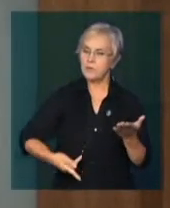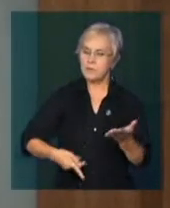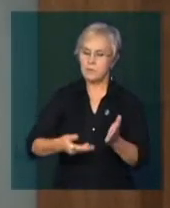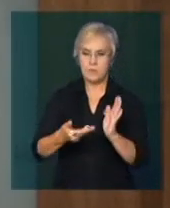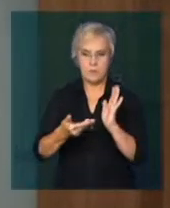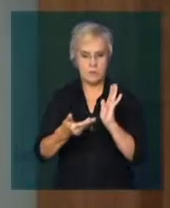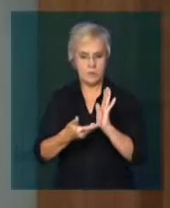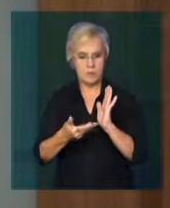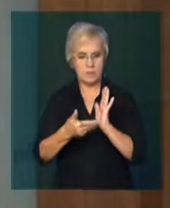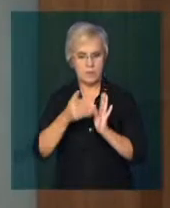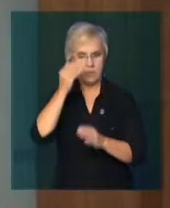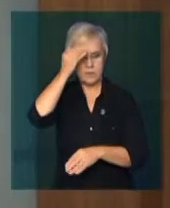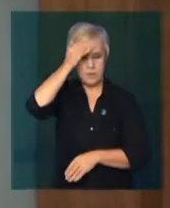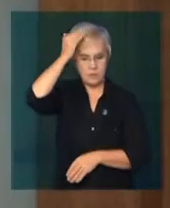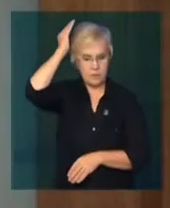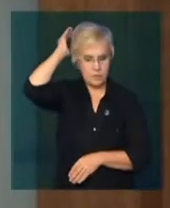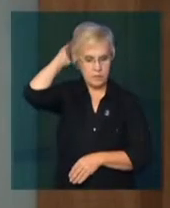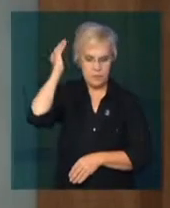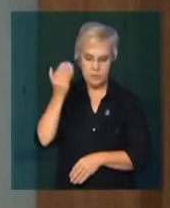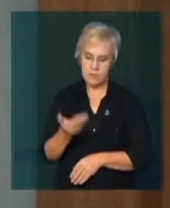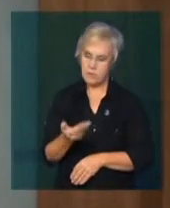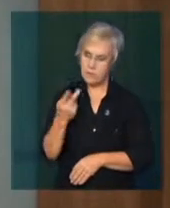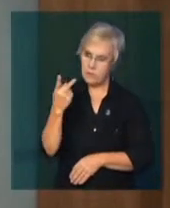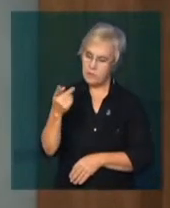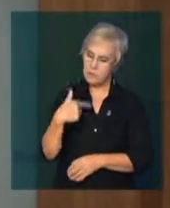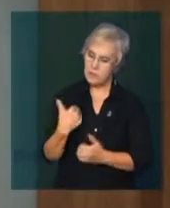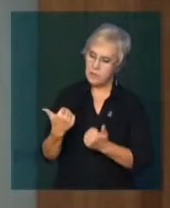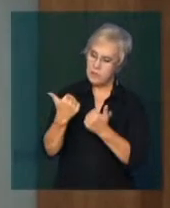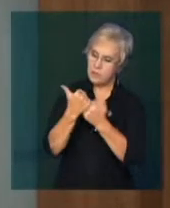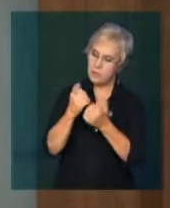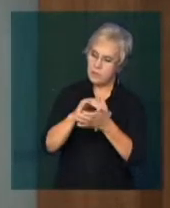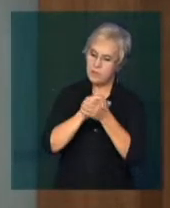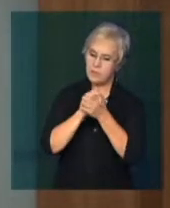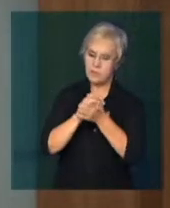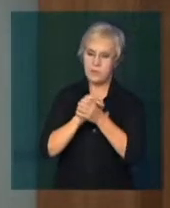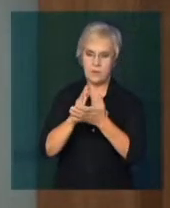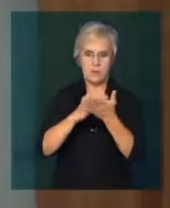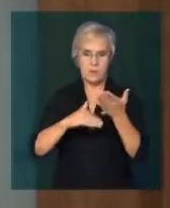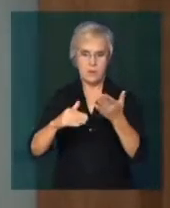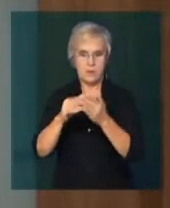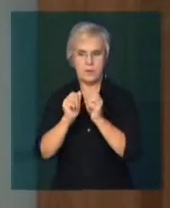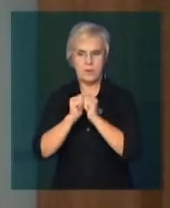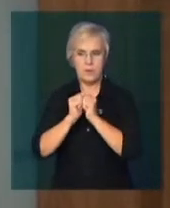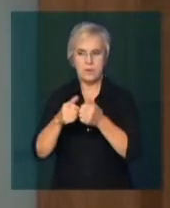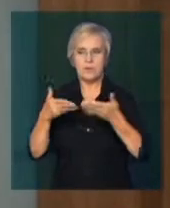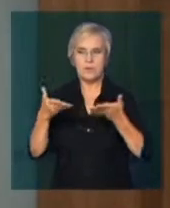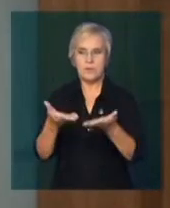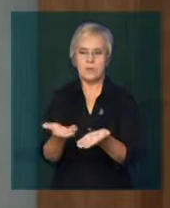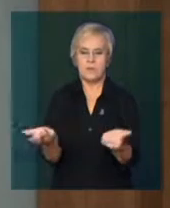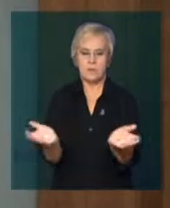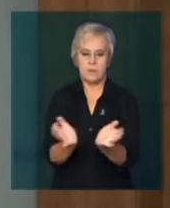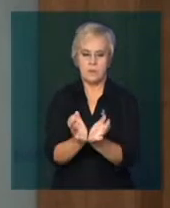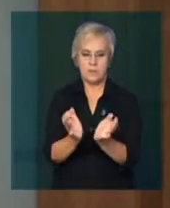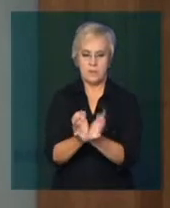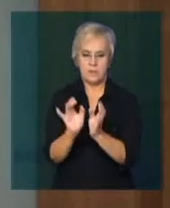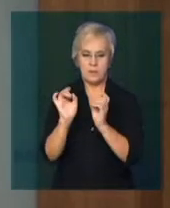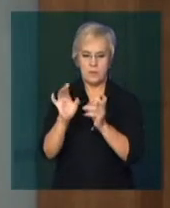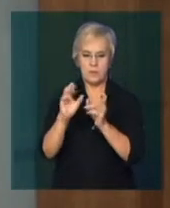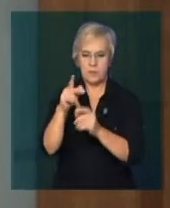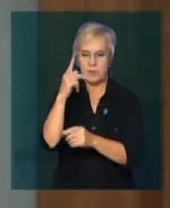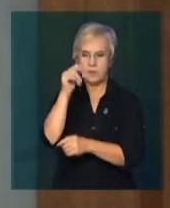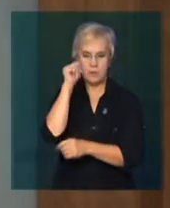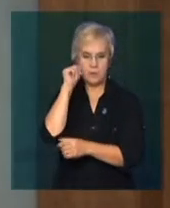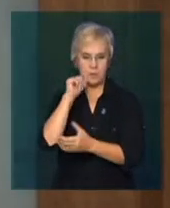dos Deputados Federal, Eduardo Cunha. Em seu nome, cumprimento todos os demais que o acompanham nessa comitiva, em especial a sua